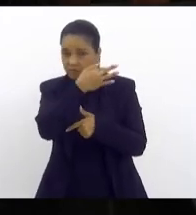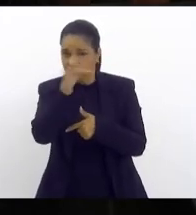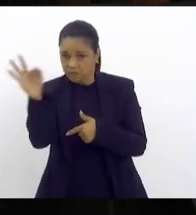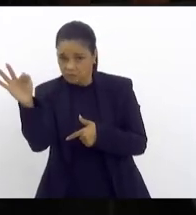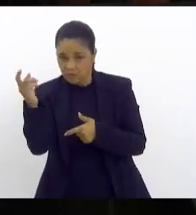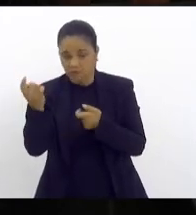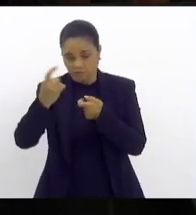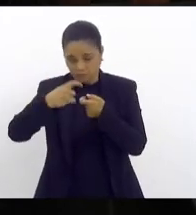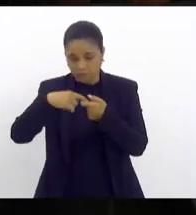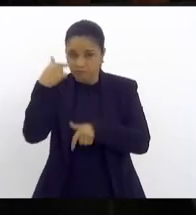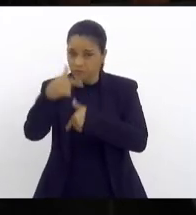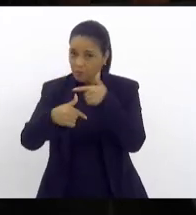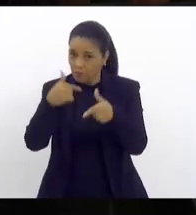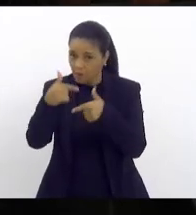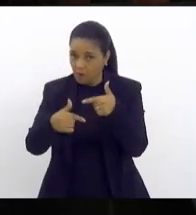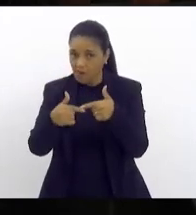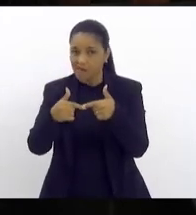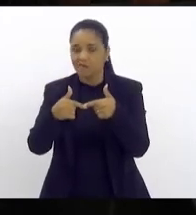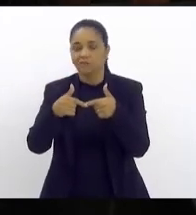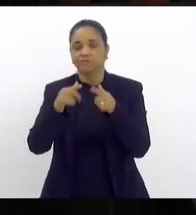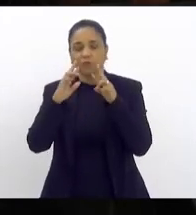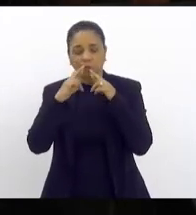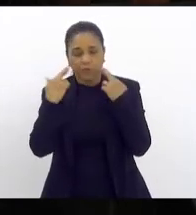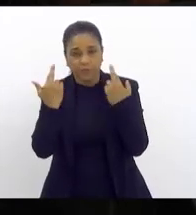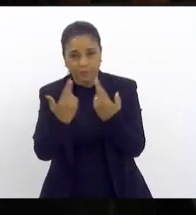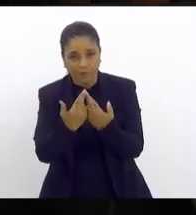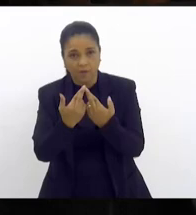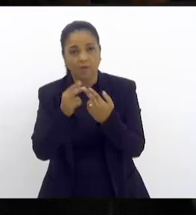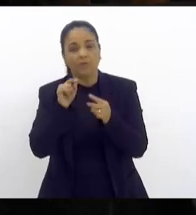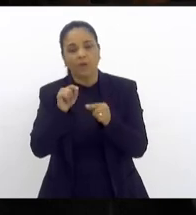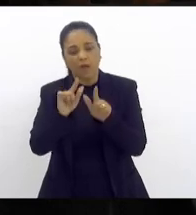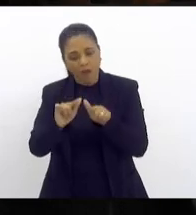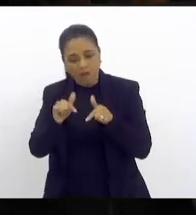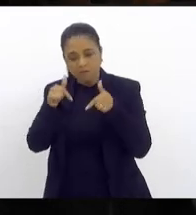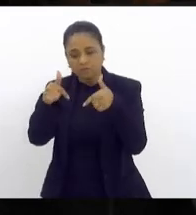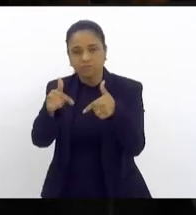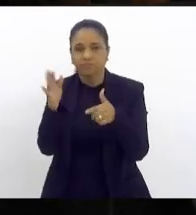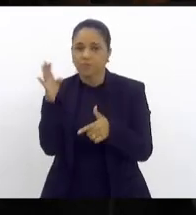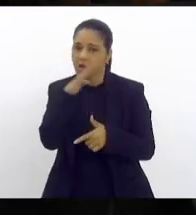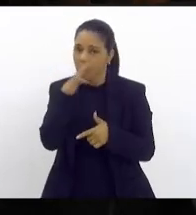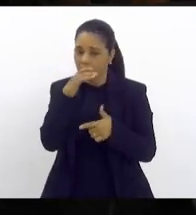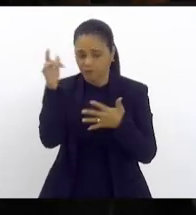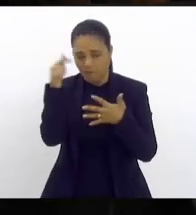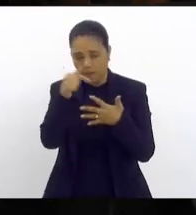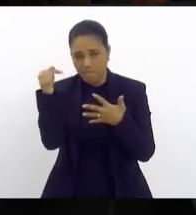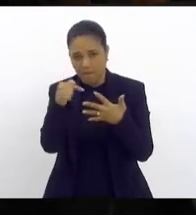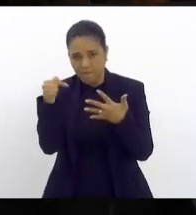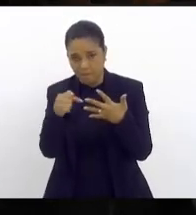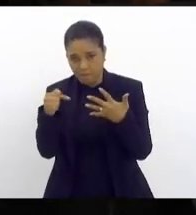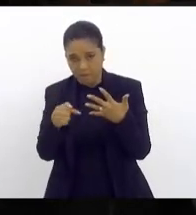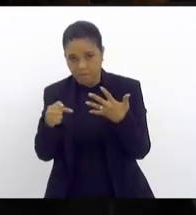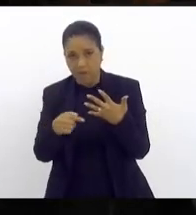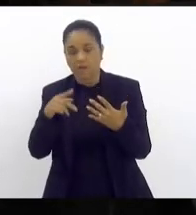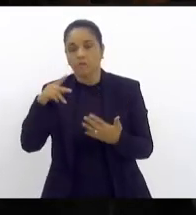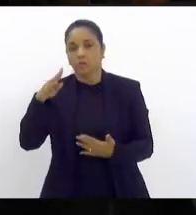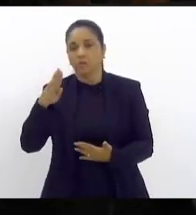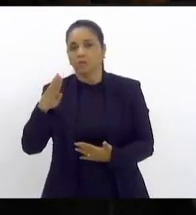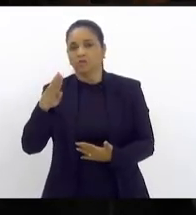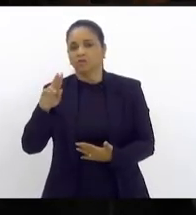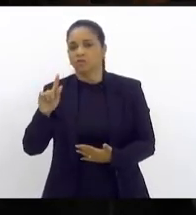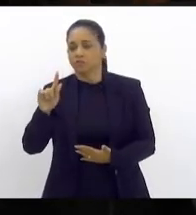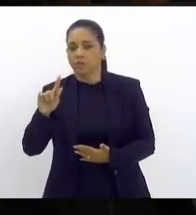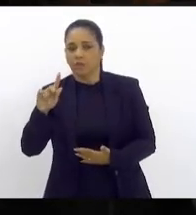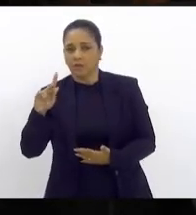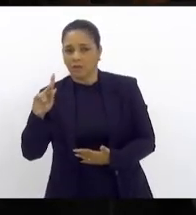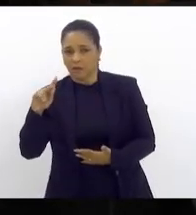evidenciado na nossa reunião a necessidade de algumas ações emergenciais parte do dgh ações que o Dr Alexandre